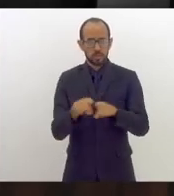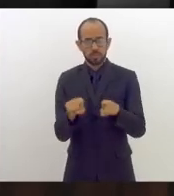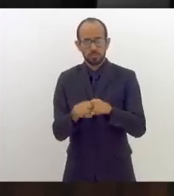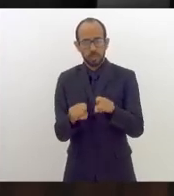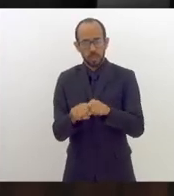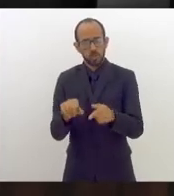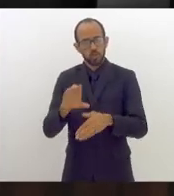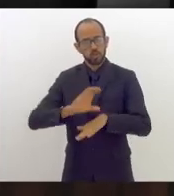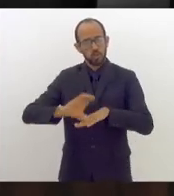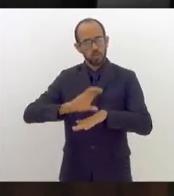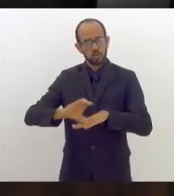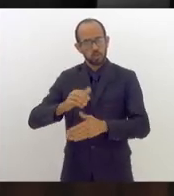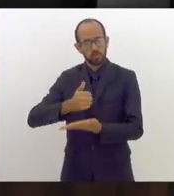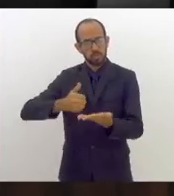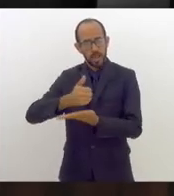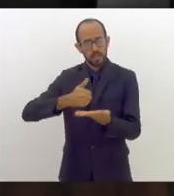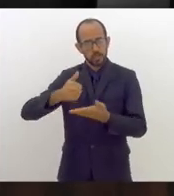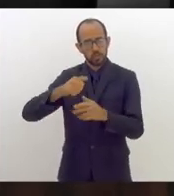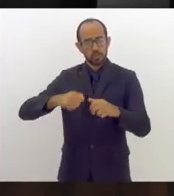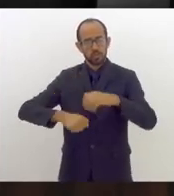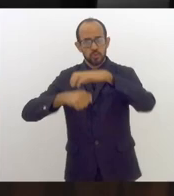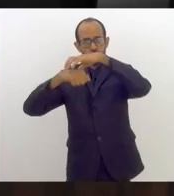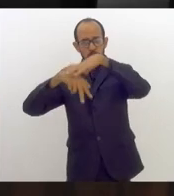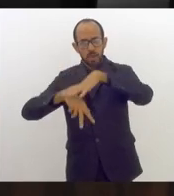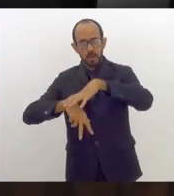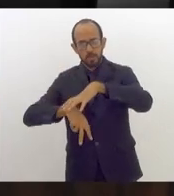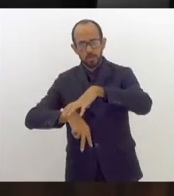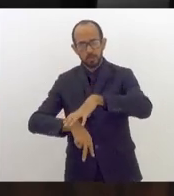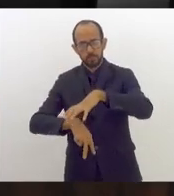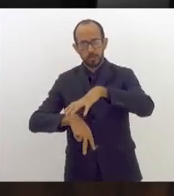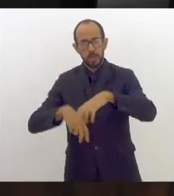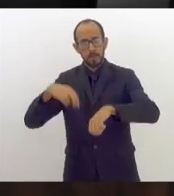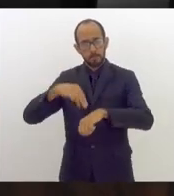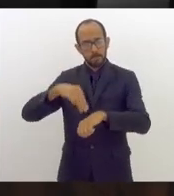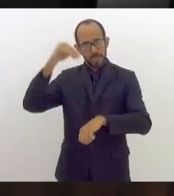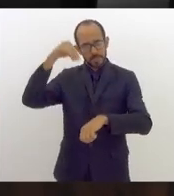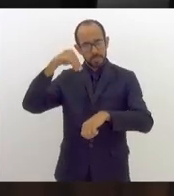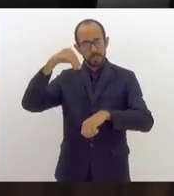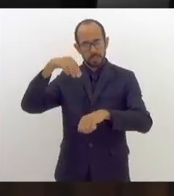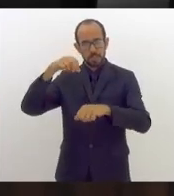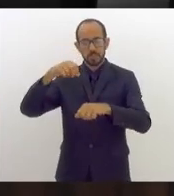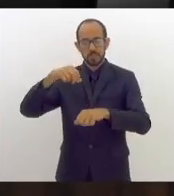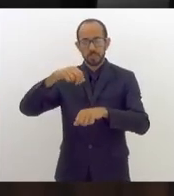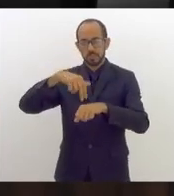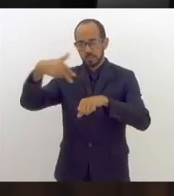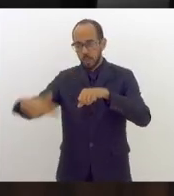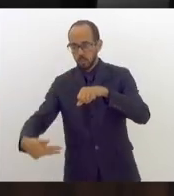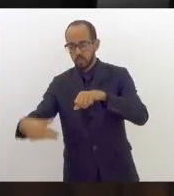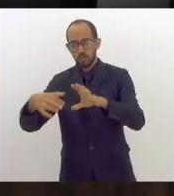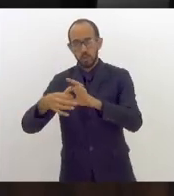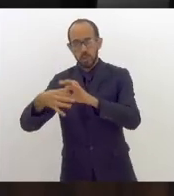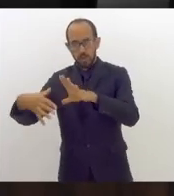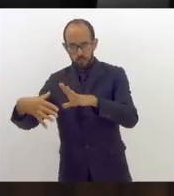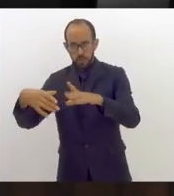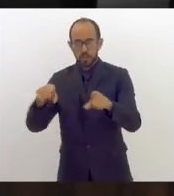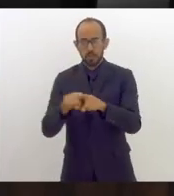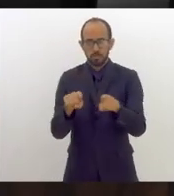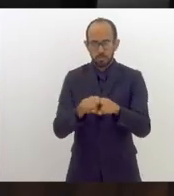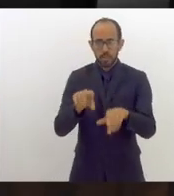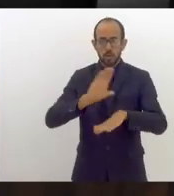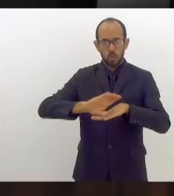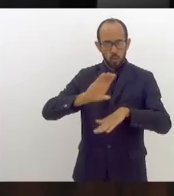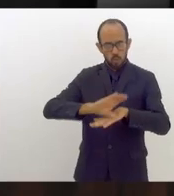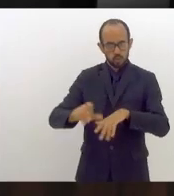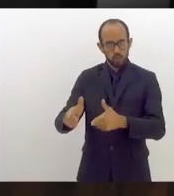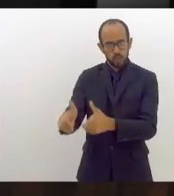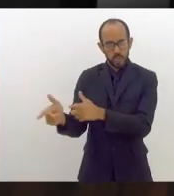cursos básicos paraquedista mestre de salto salto livre também possui o curso de guerra na